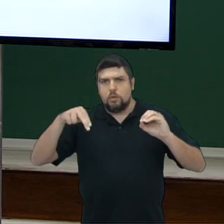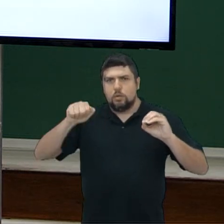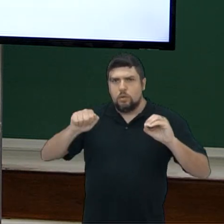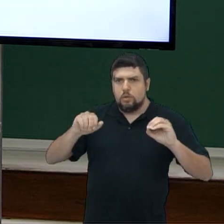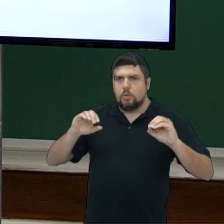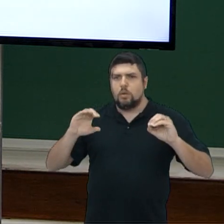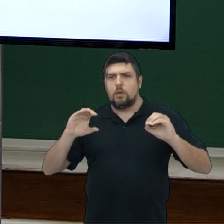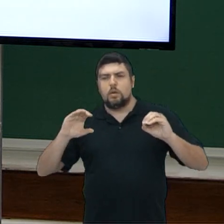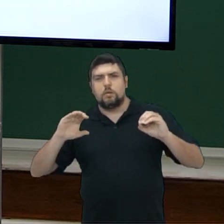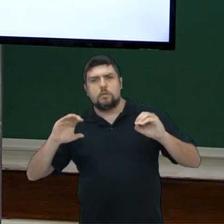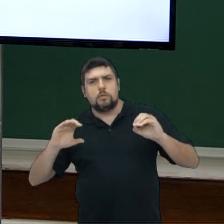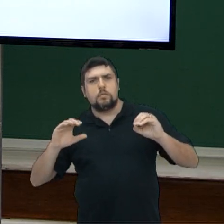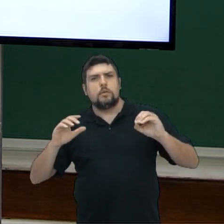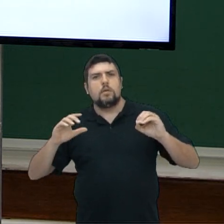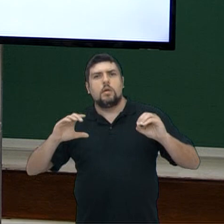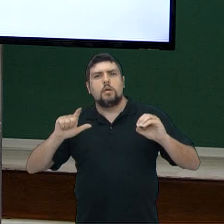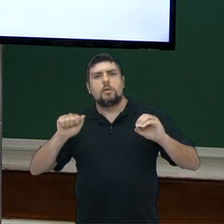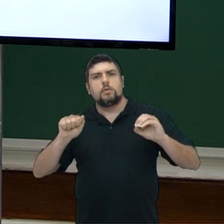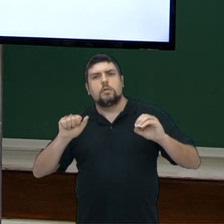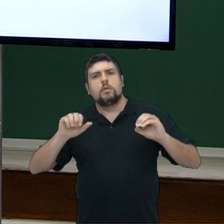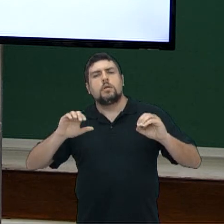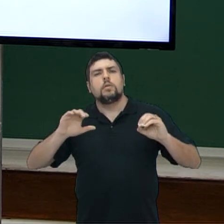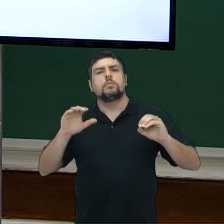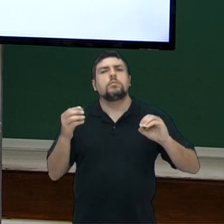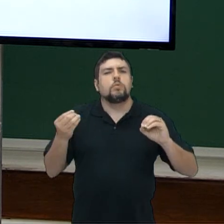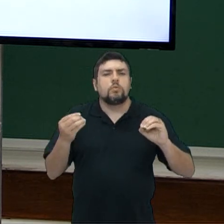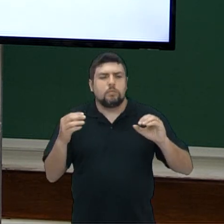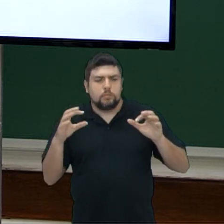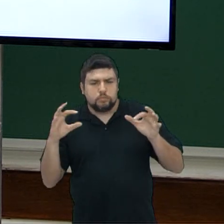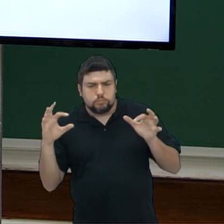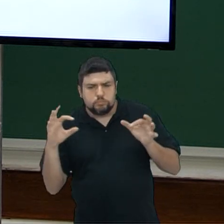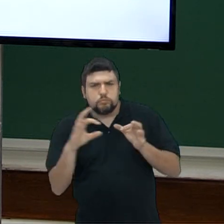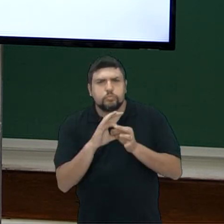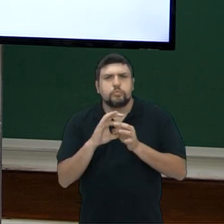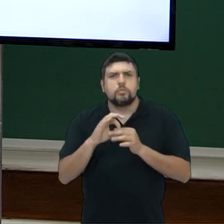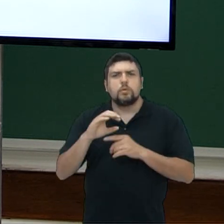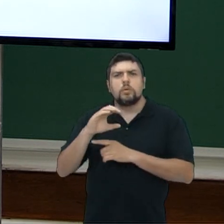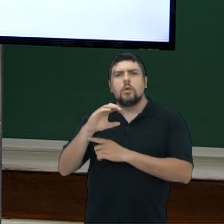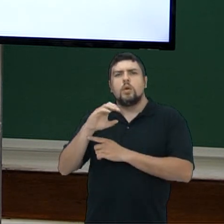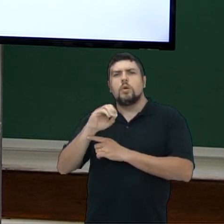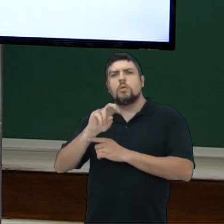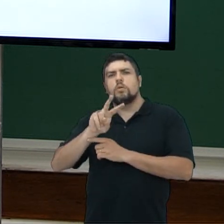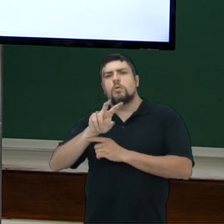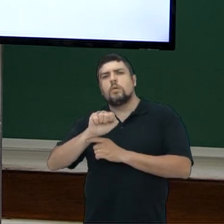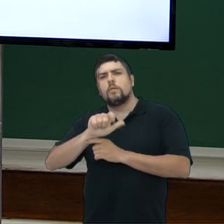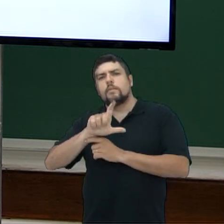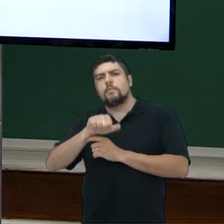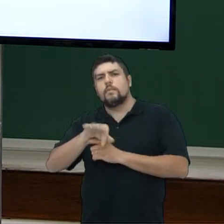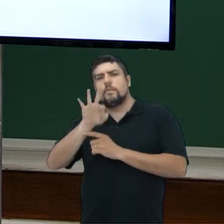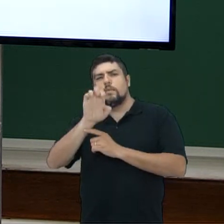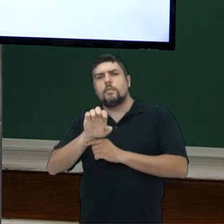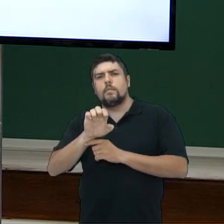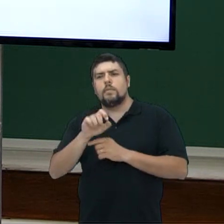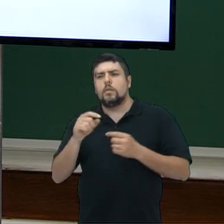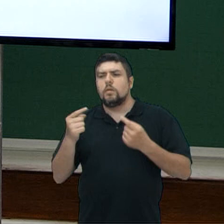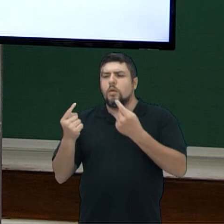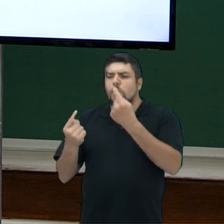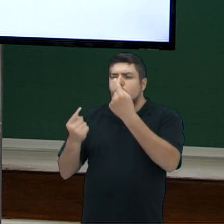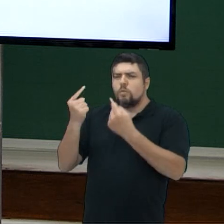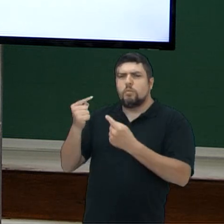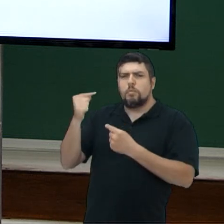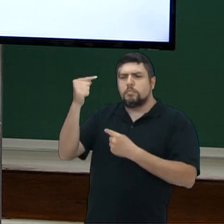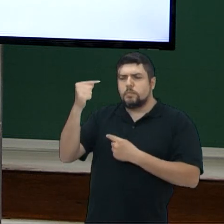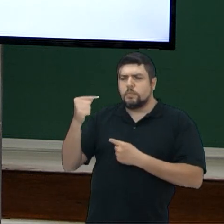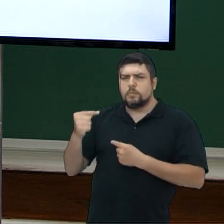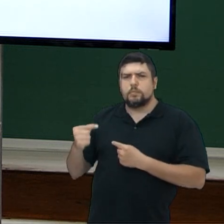cálcio, o cloro faz ligações covalentes. O cloro forma compostos